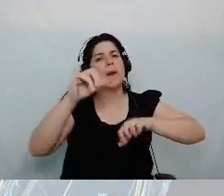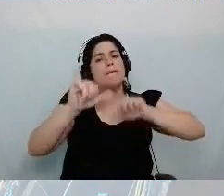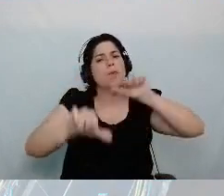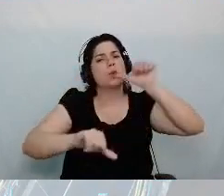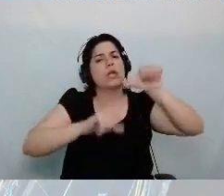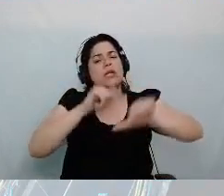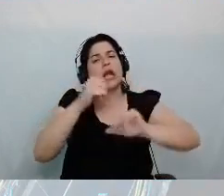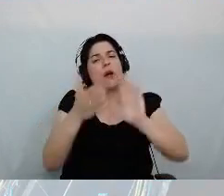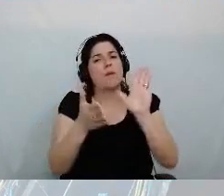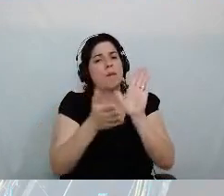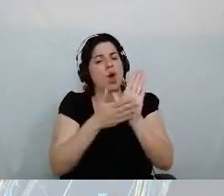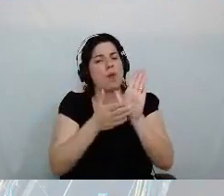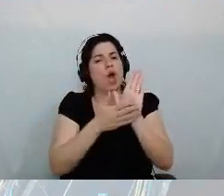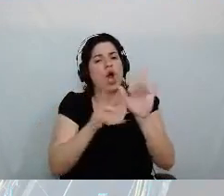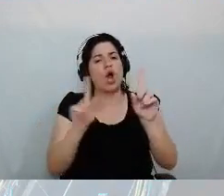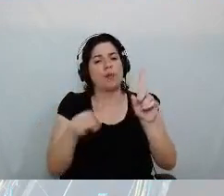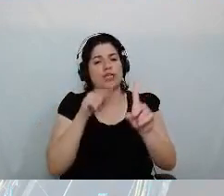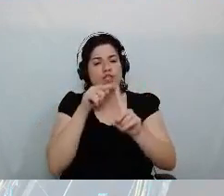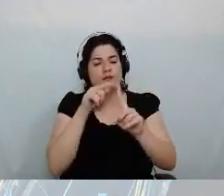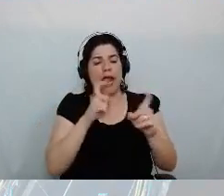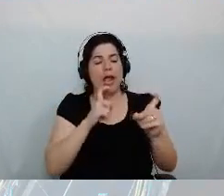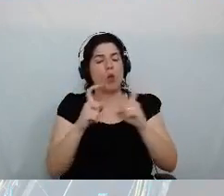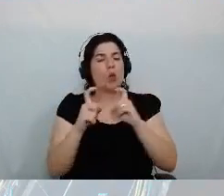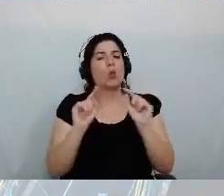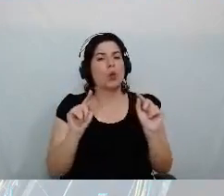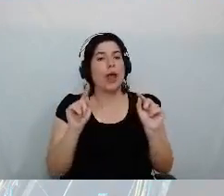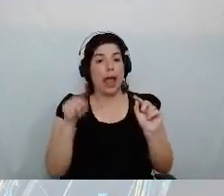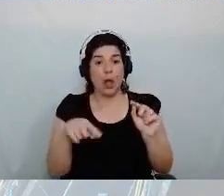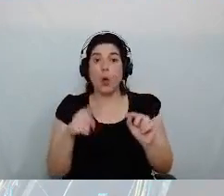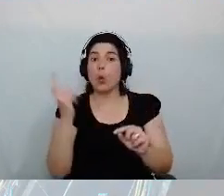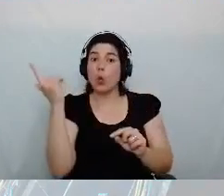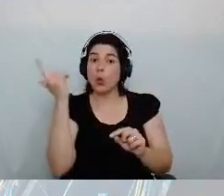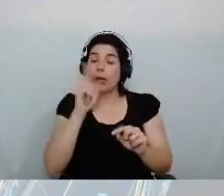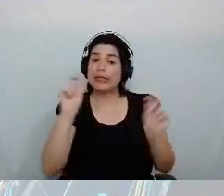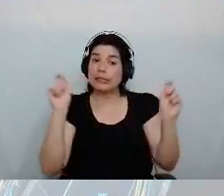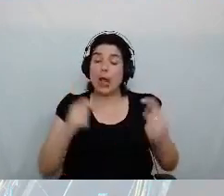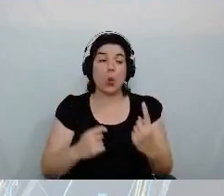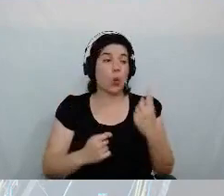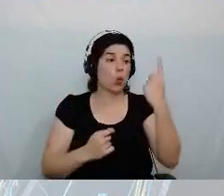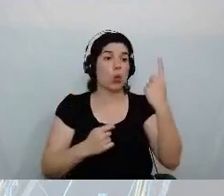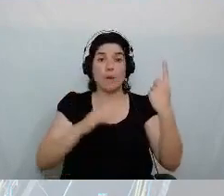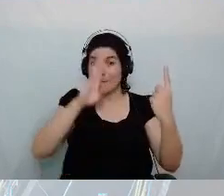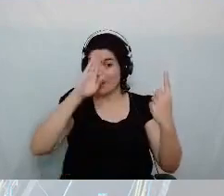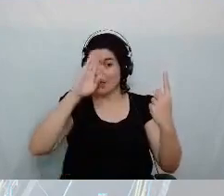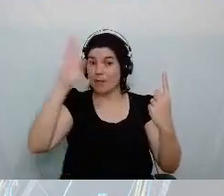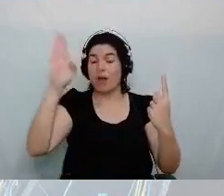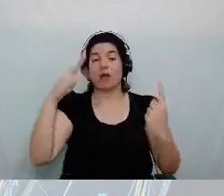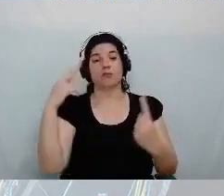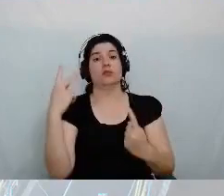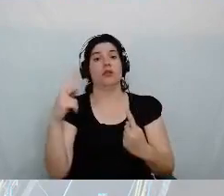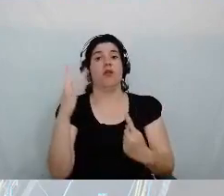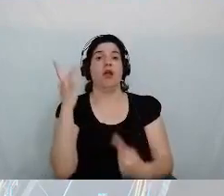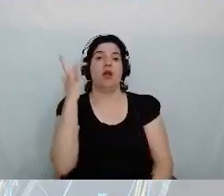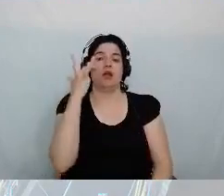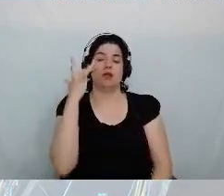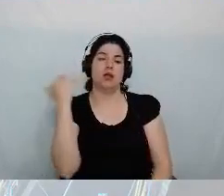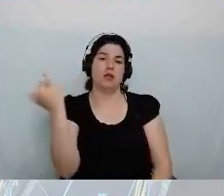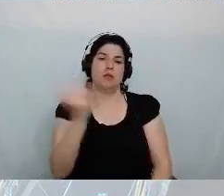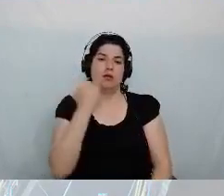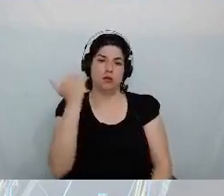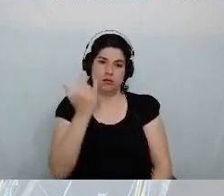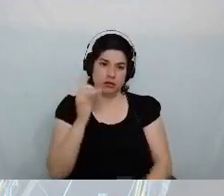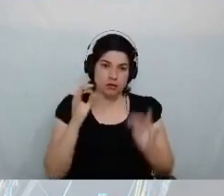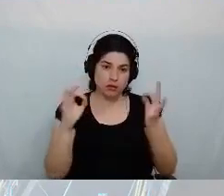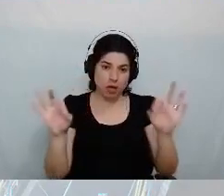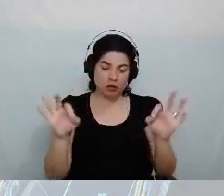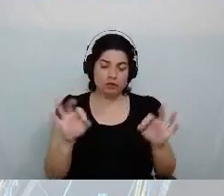seu objetivo naquela reunião é conseguir priorizar um item do backlog que você acha importante. Certo?